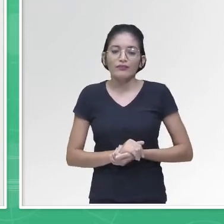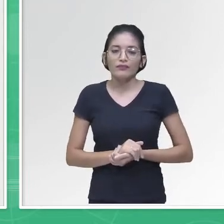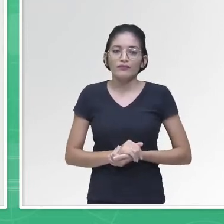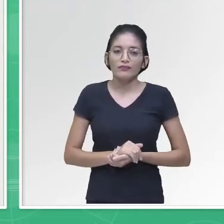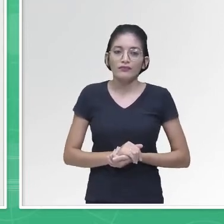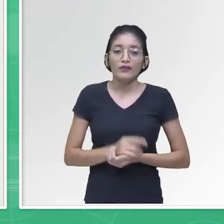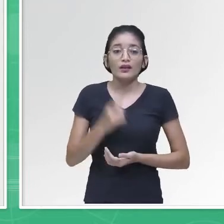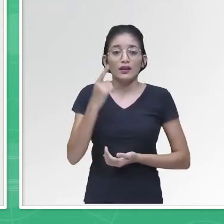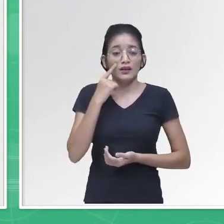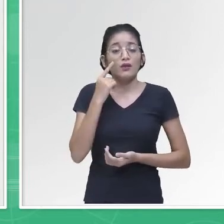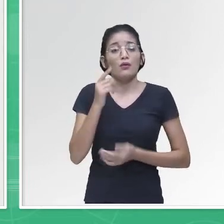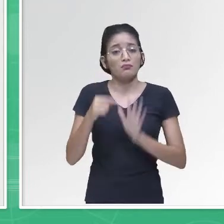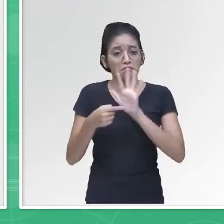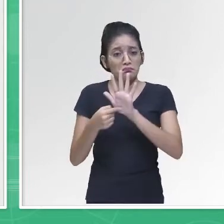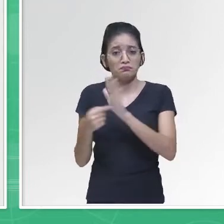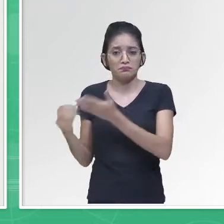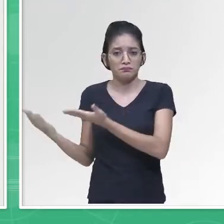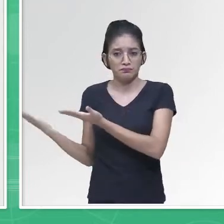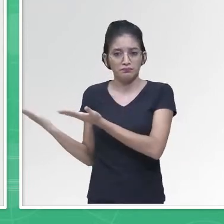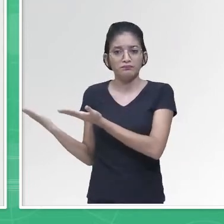que é esse daqui,